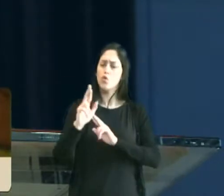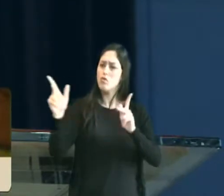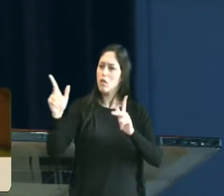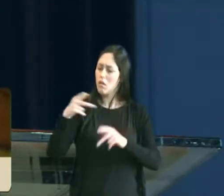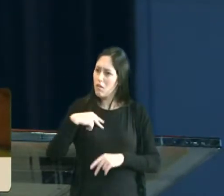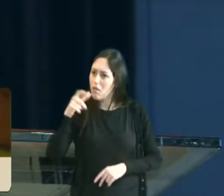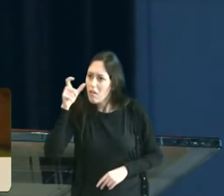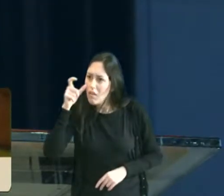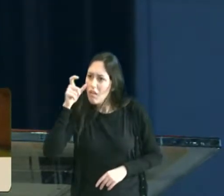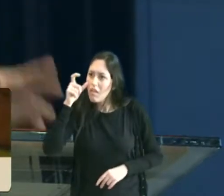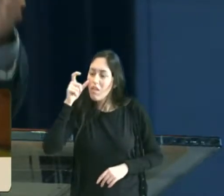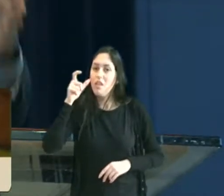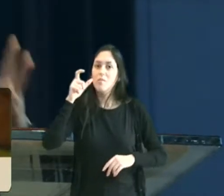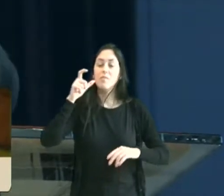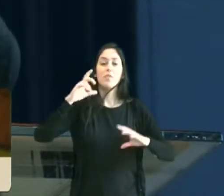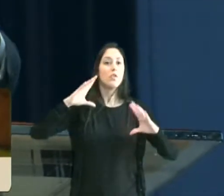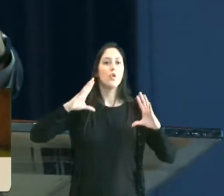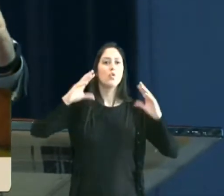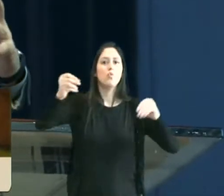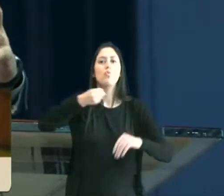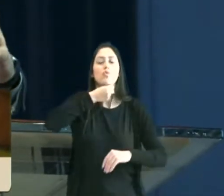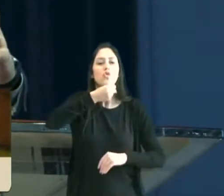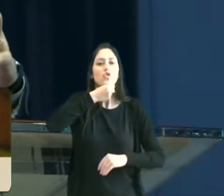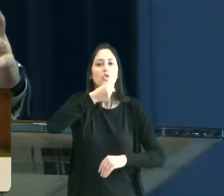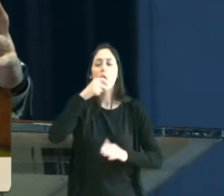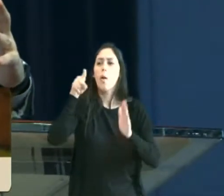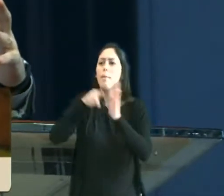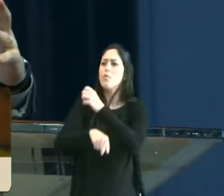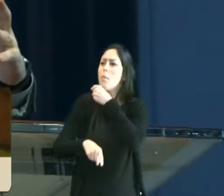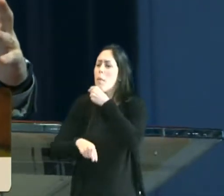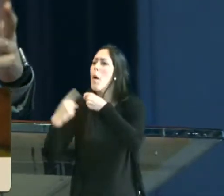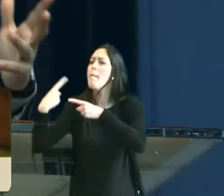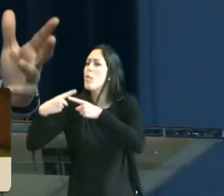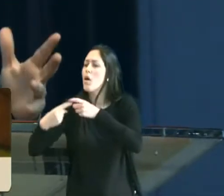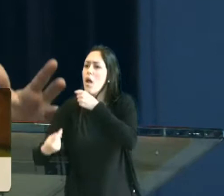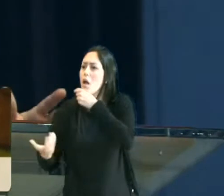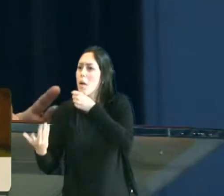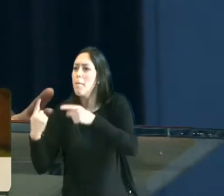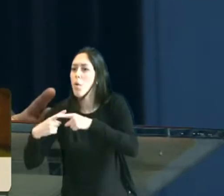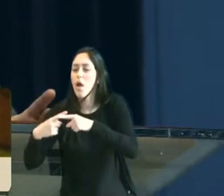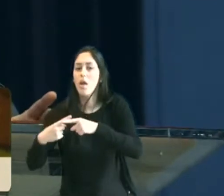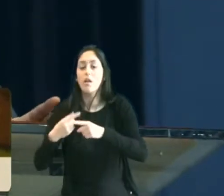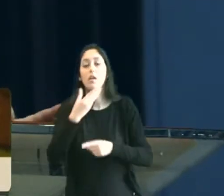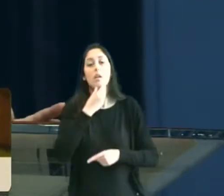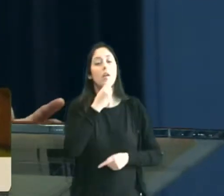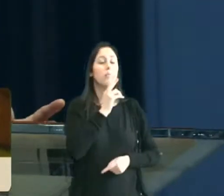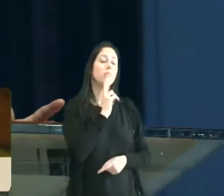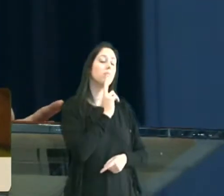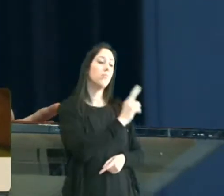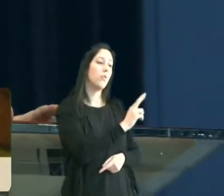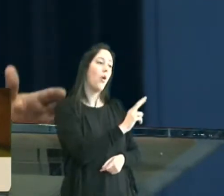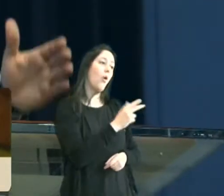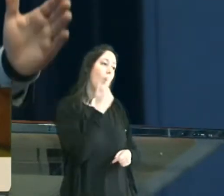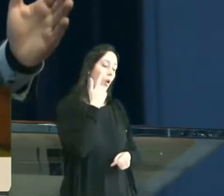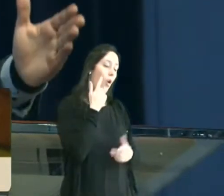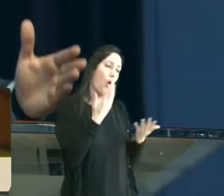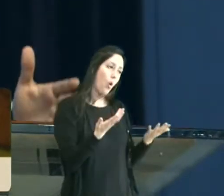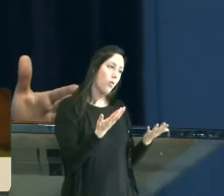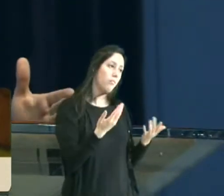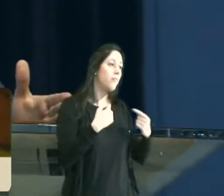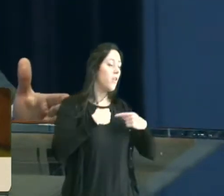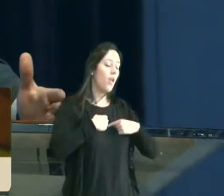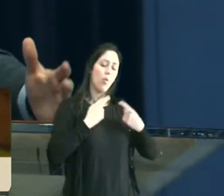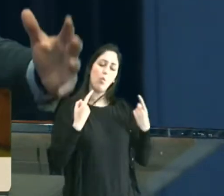dele. Por quê? E achei interessante, ele falou, olha, eu sou contra